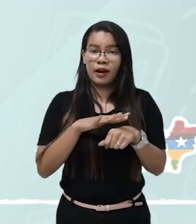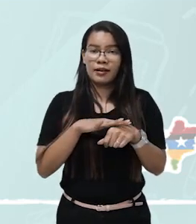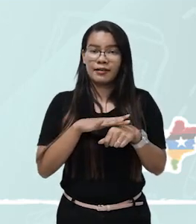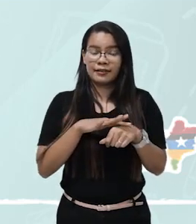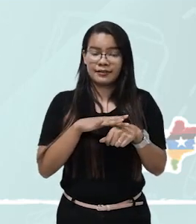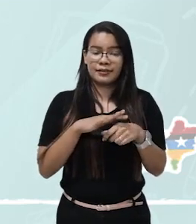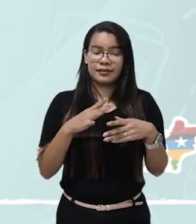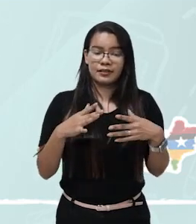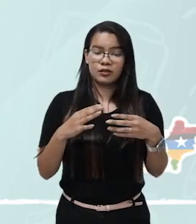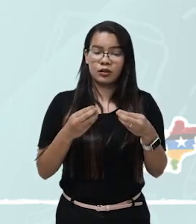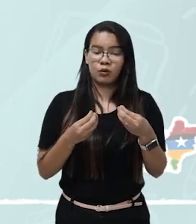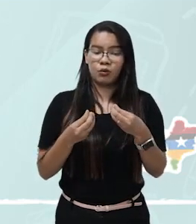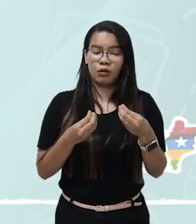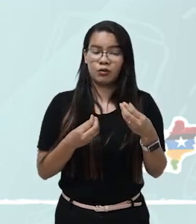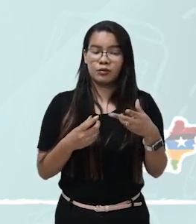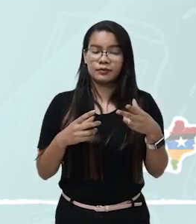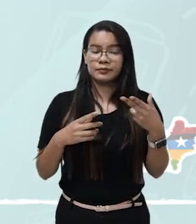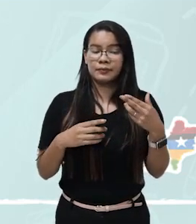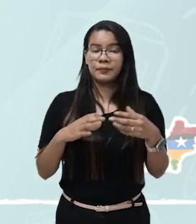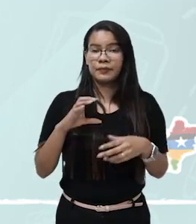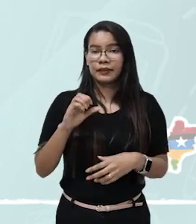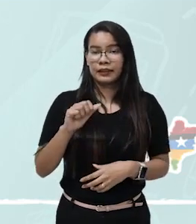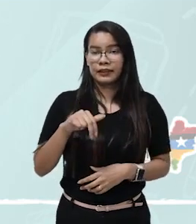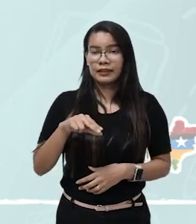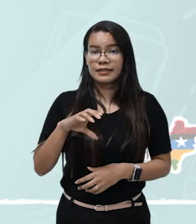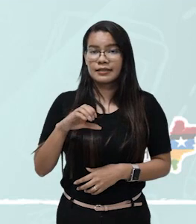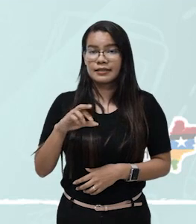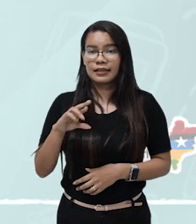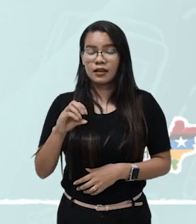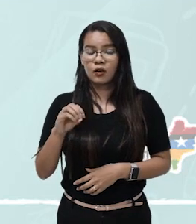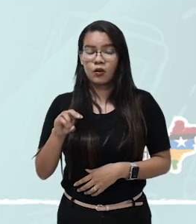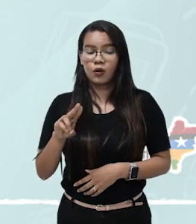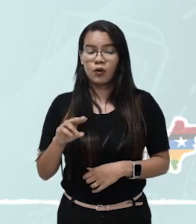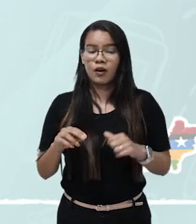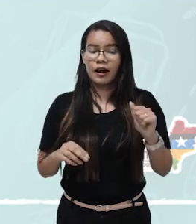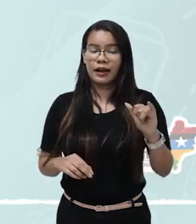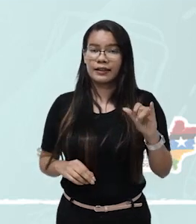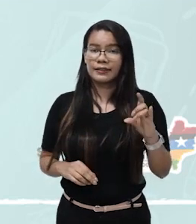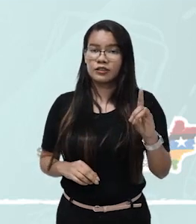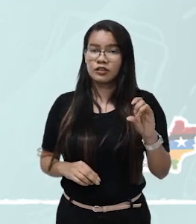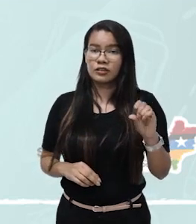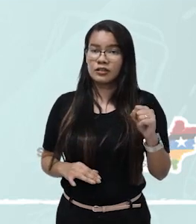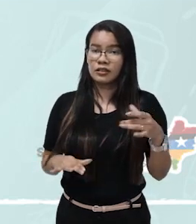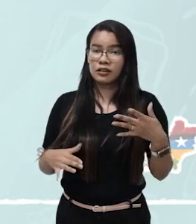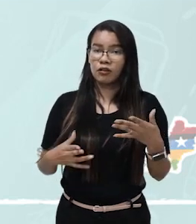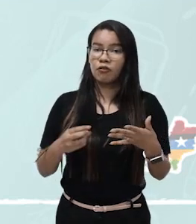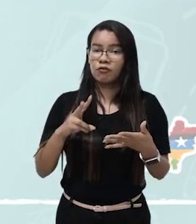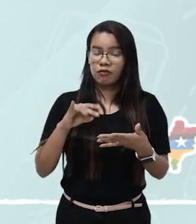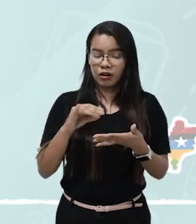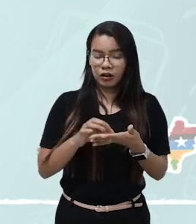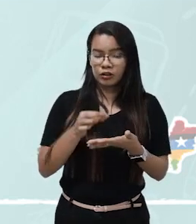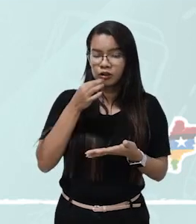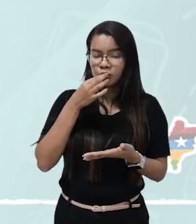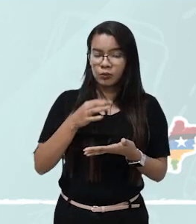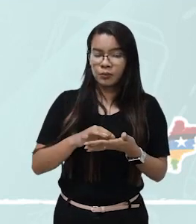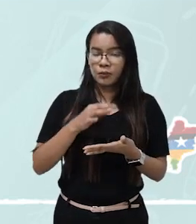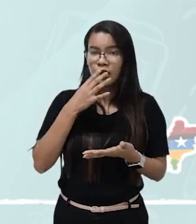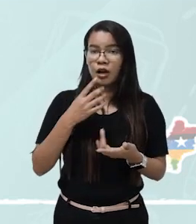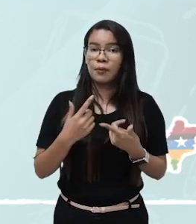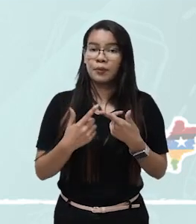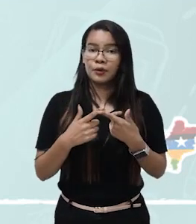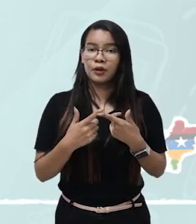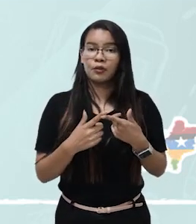indivíduo está lá acamado, está com um problema de câncer, é um aidético. Ele toma esses medicamentos. O médico ele